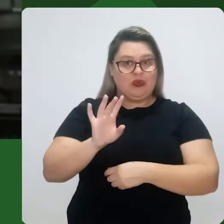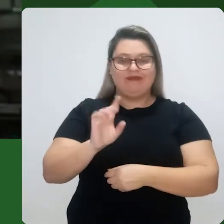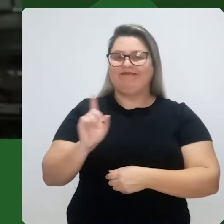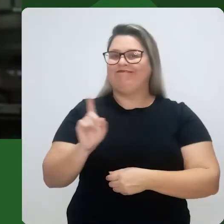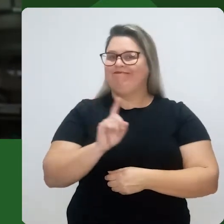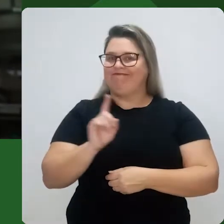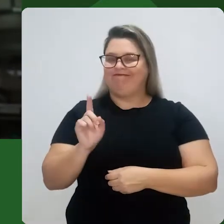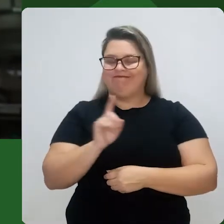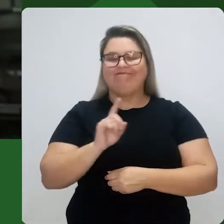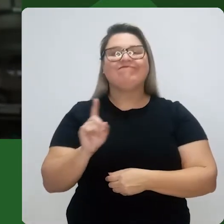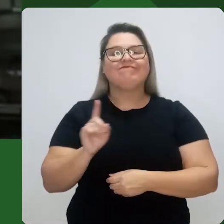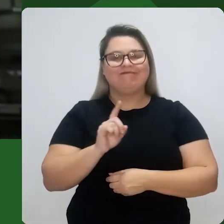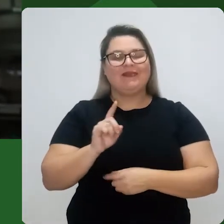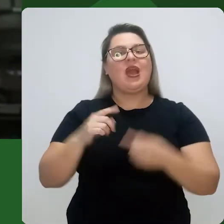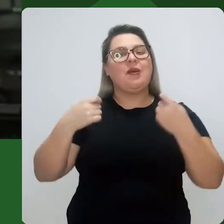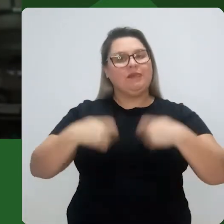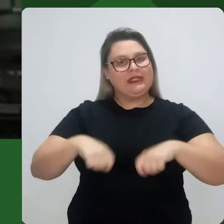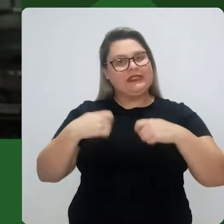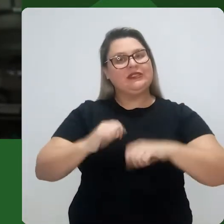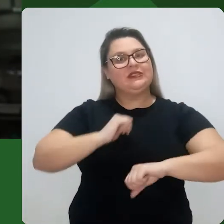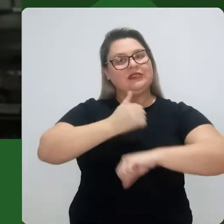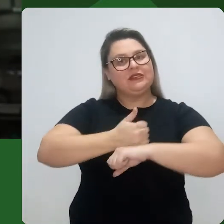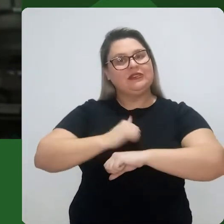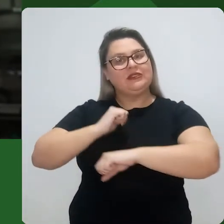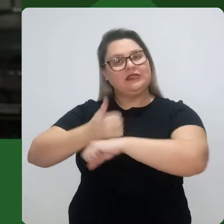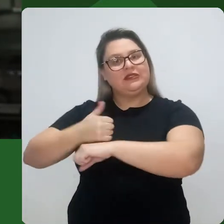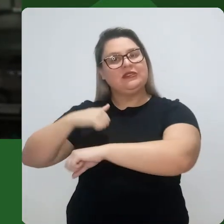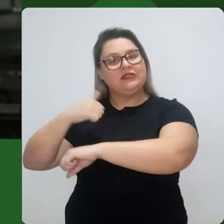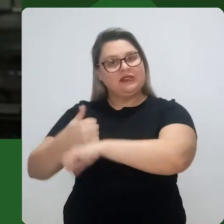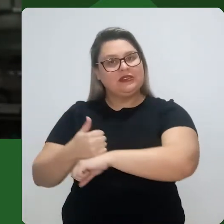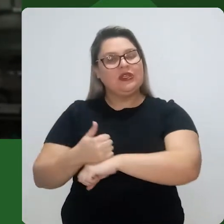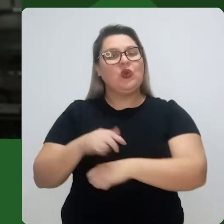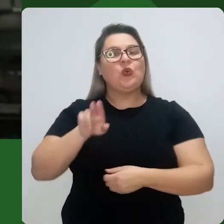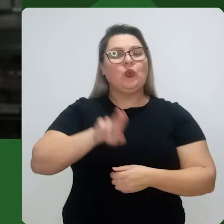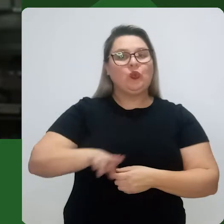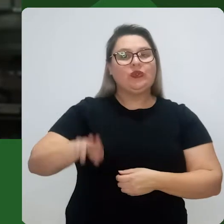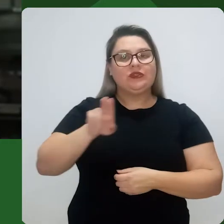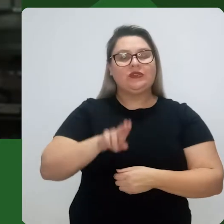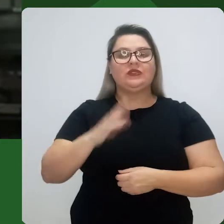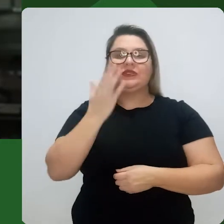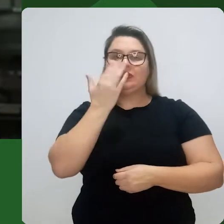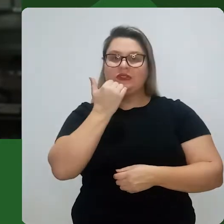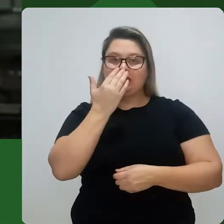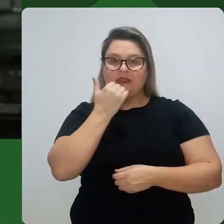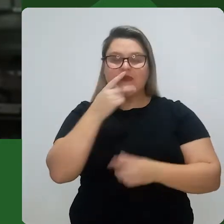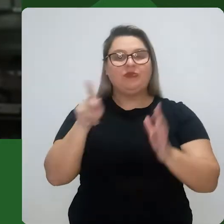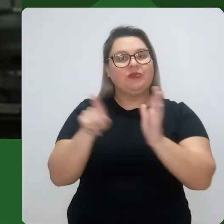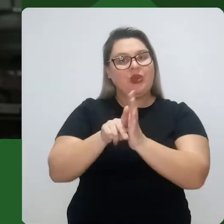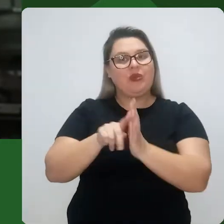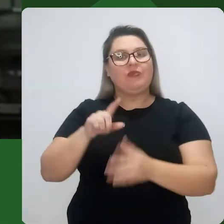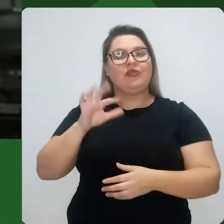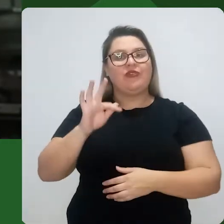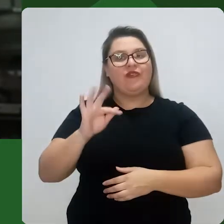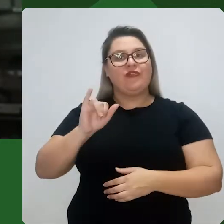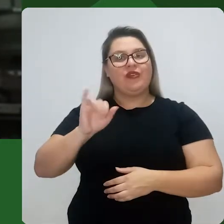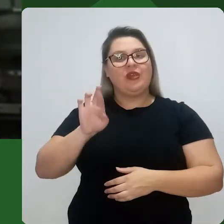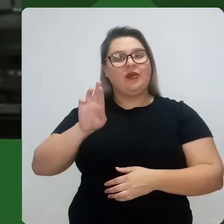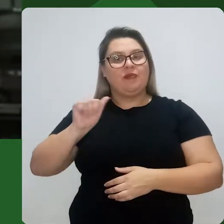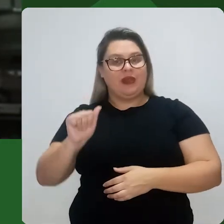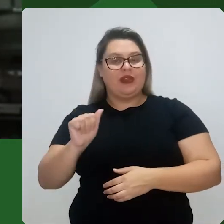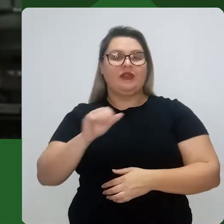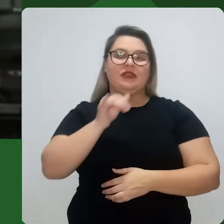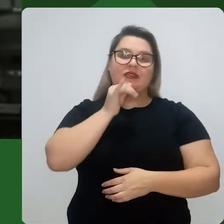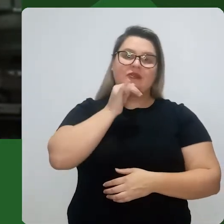substituição. É necessário fazer substituições como utilizar alimentos fontes de fibra,